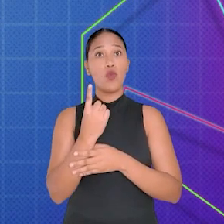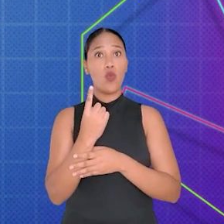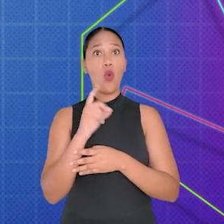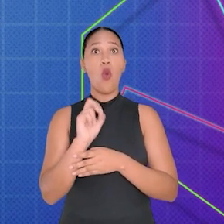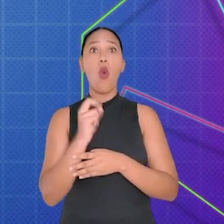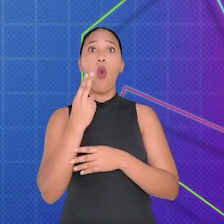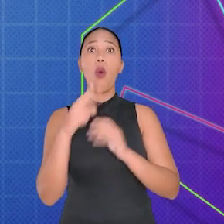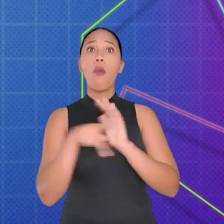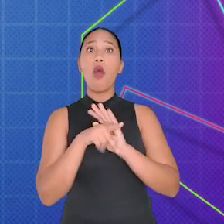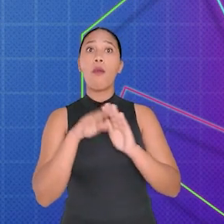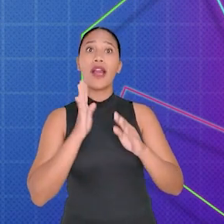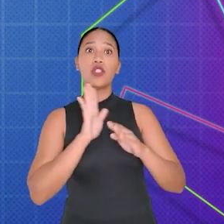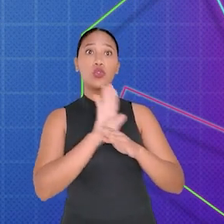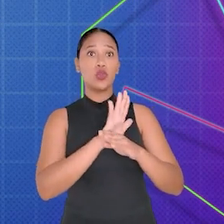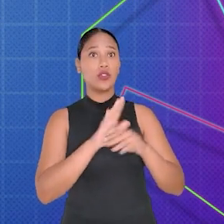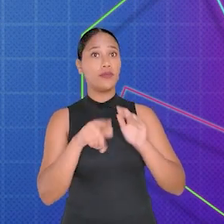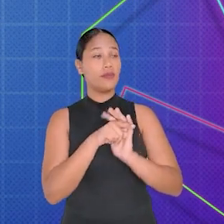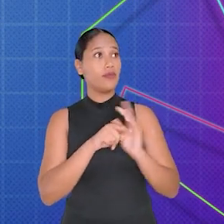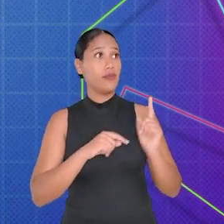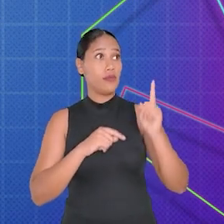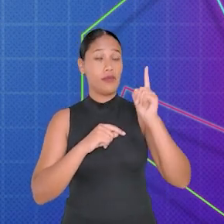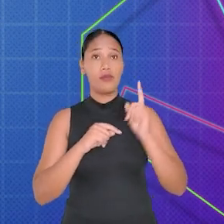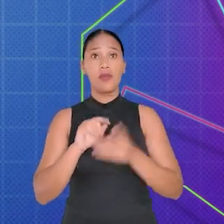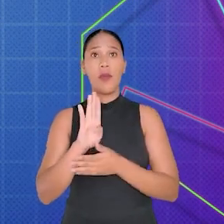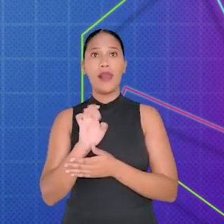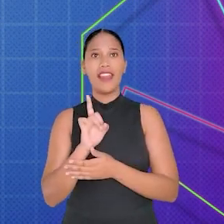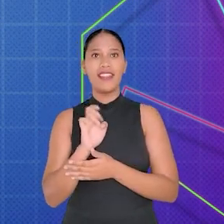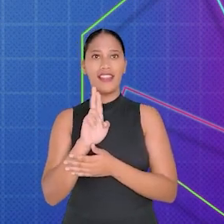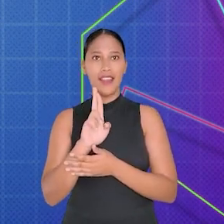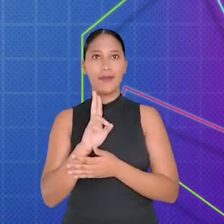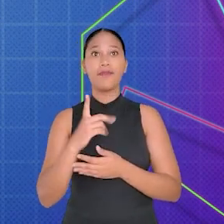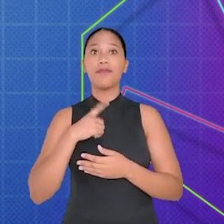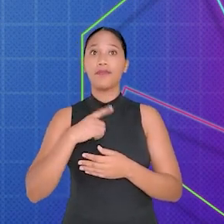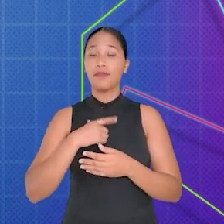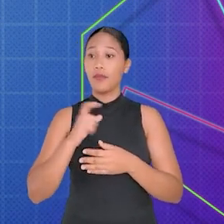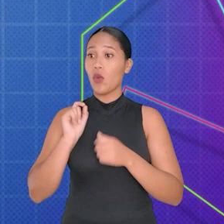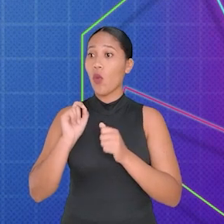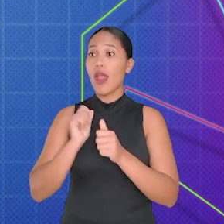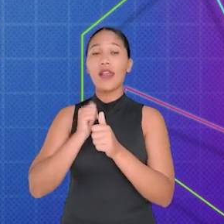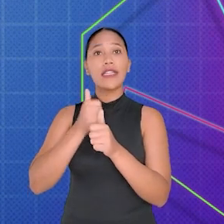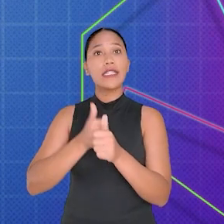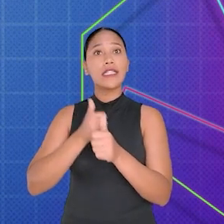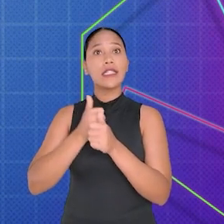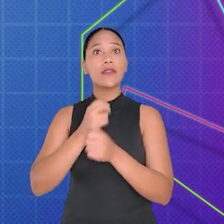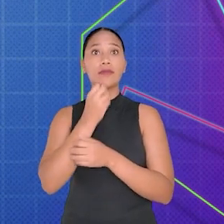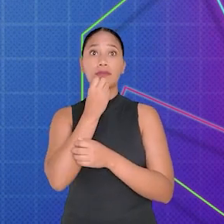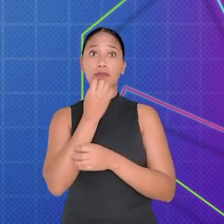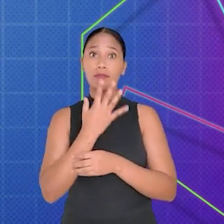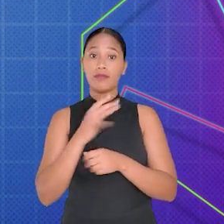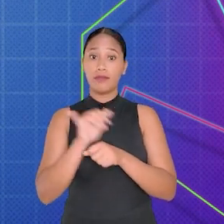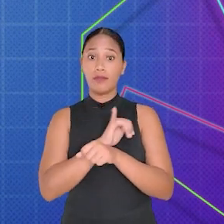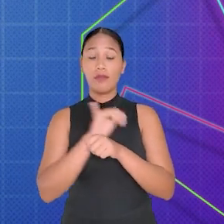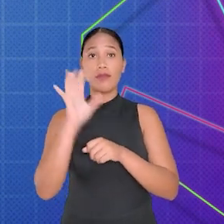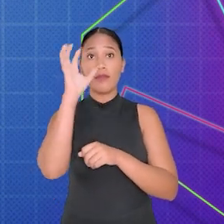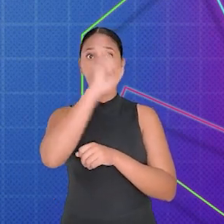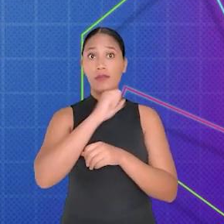com as funcionalidades do software. Personalização de atalhos. O Blender permite que os usuários personalizem seus próprios atalhos de teclado